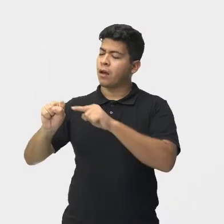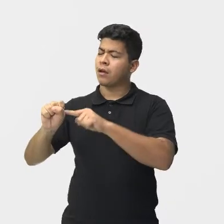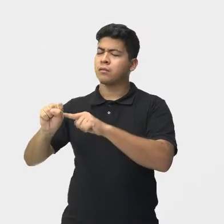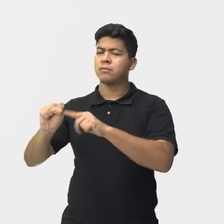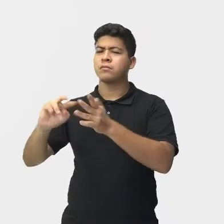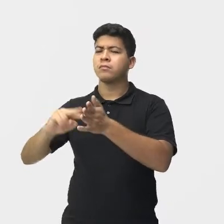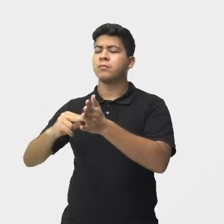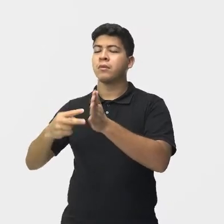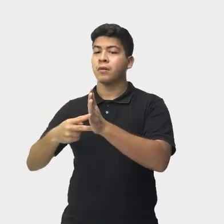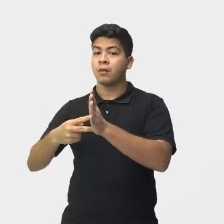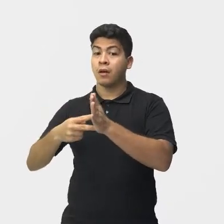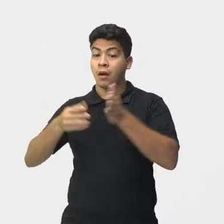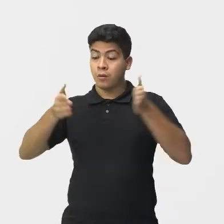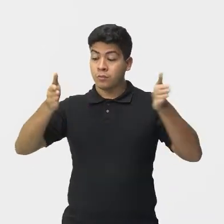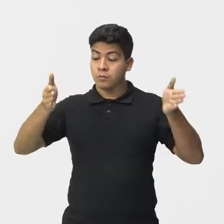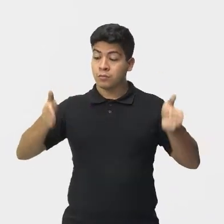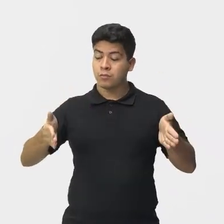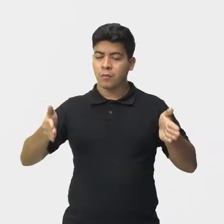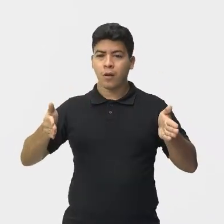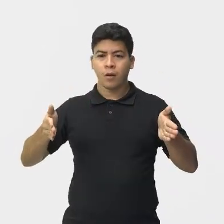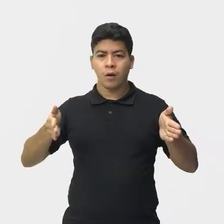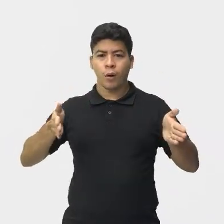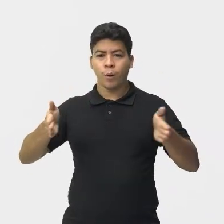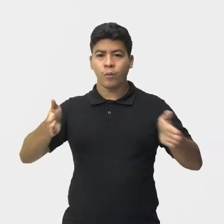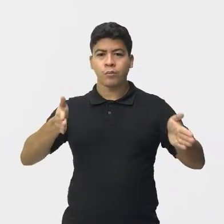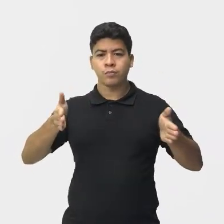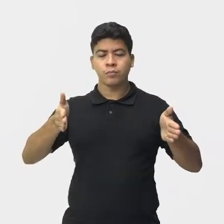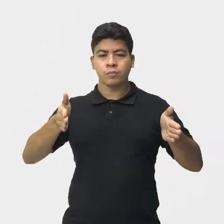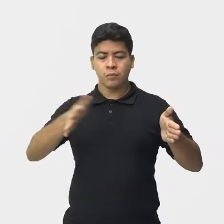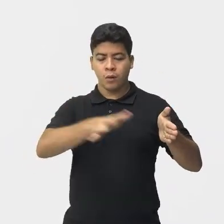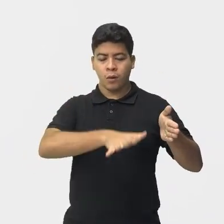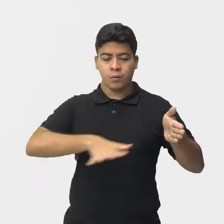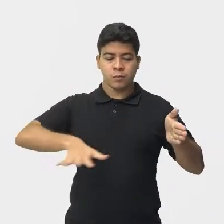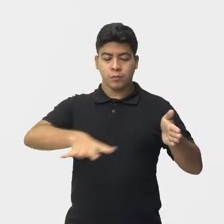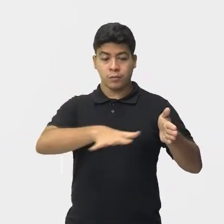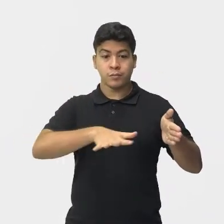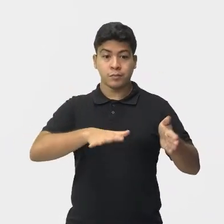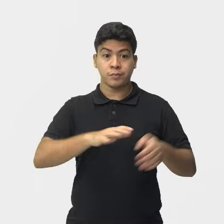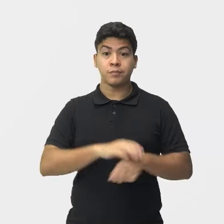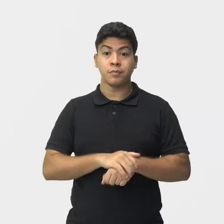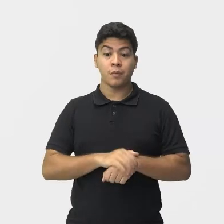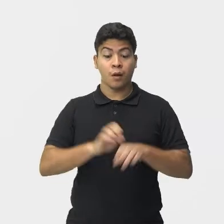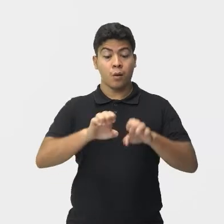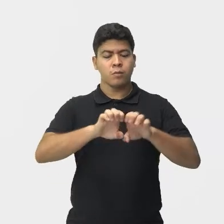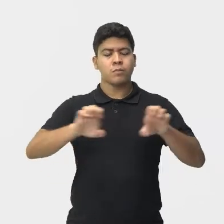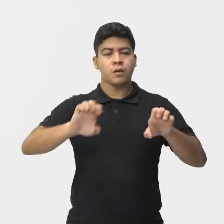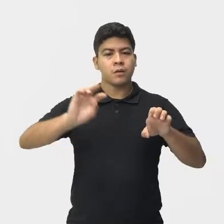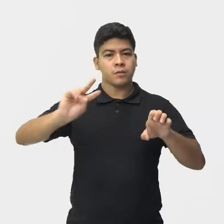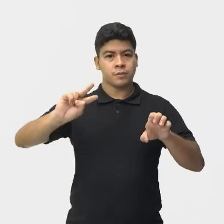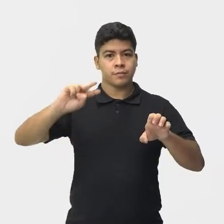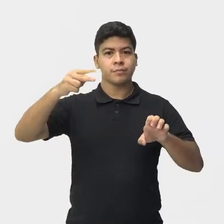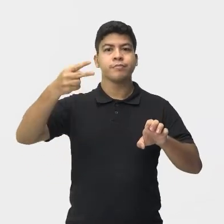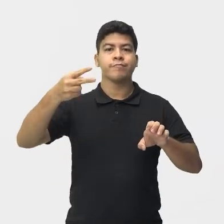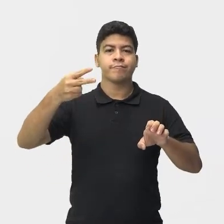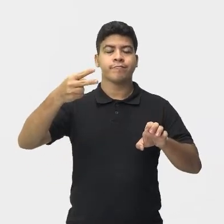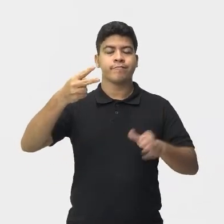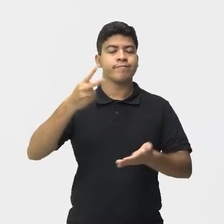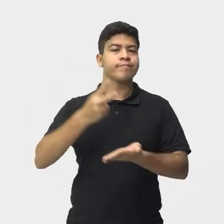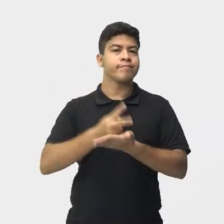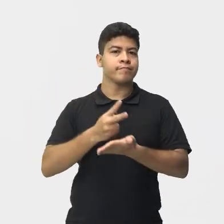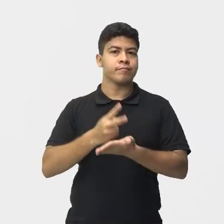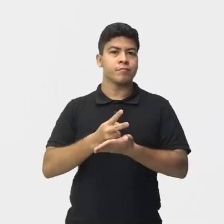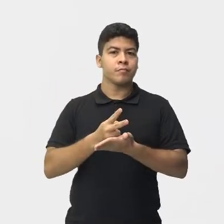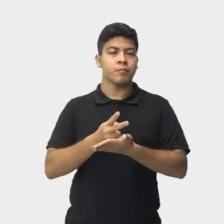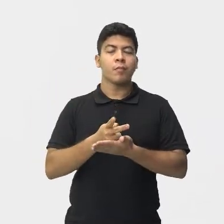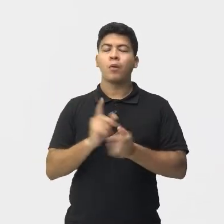a função S vezes T. Aliás, a função do segundo grau, S vezes T, o que significa que a